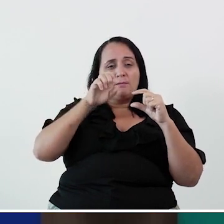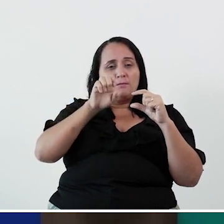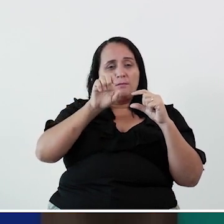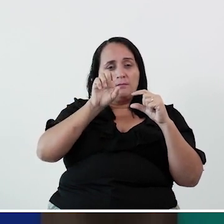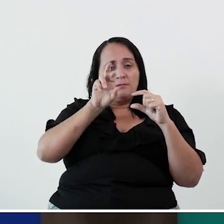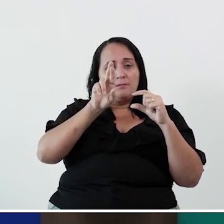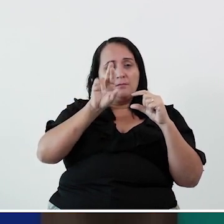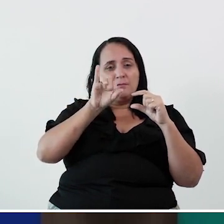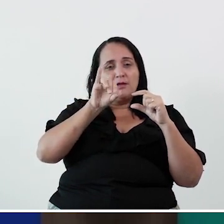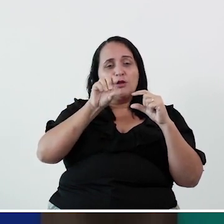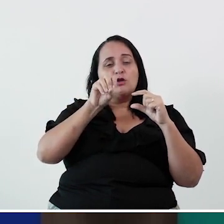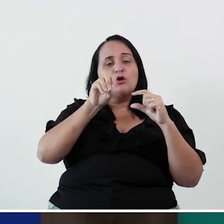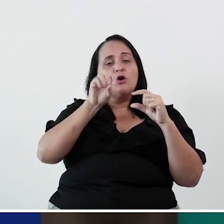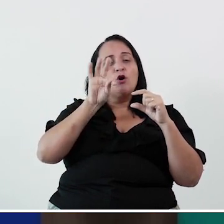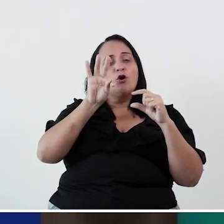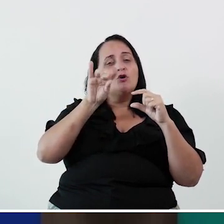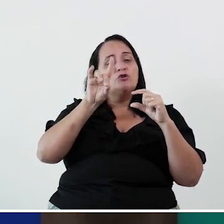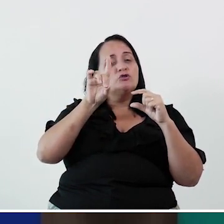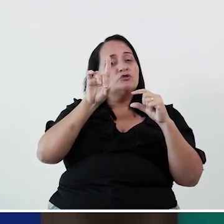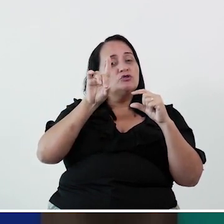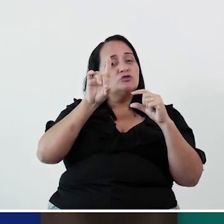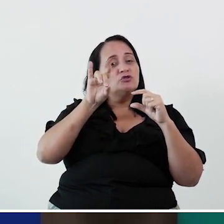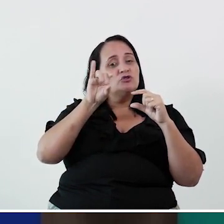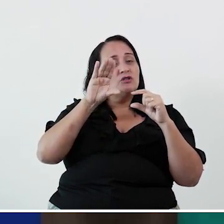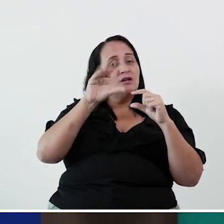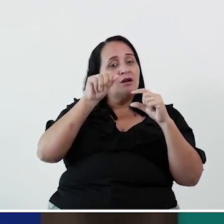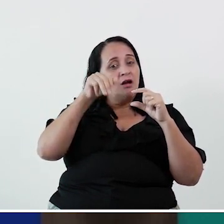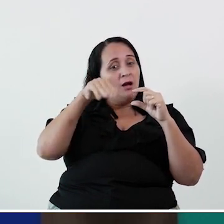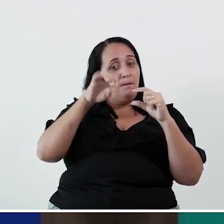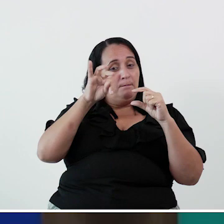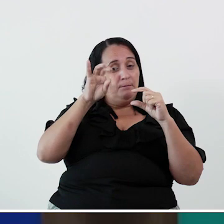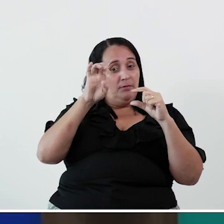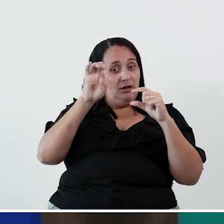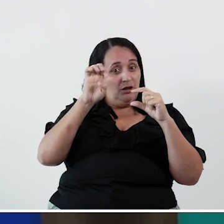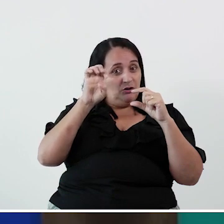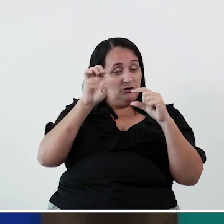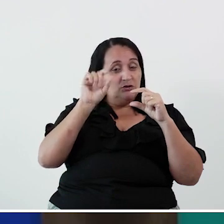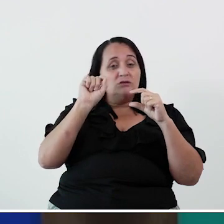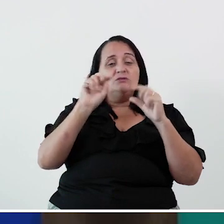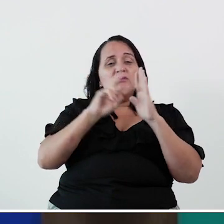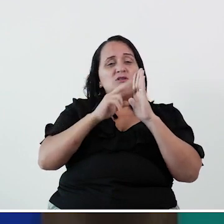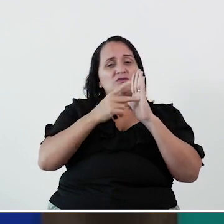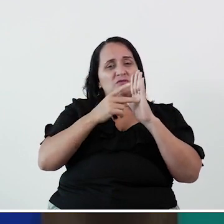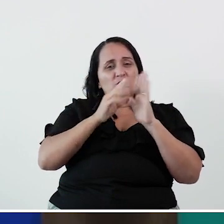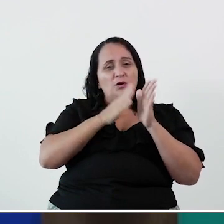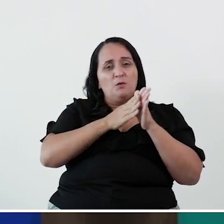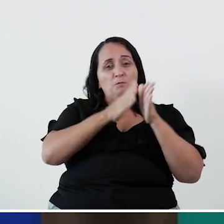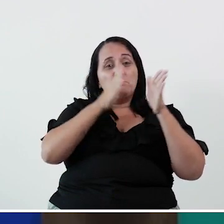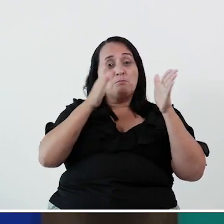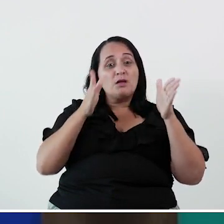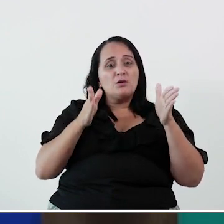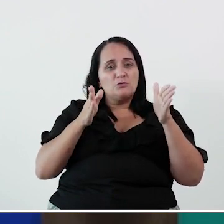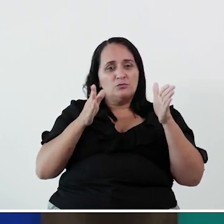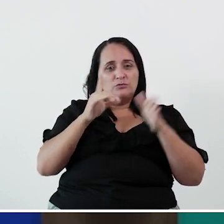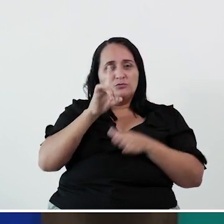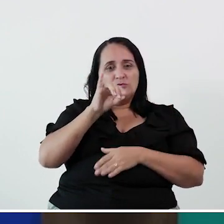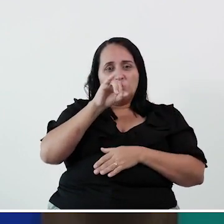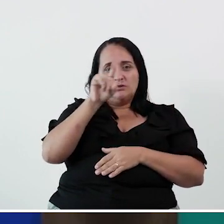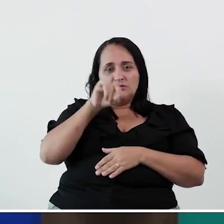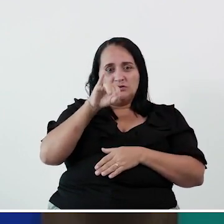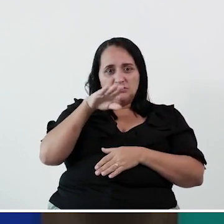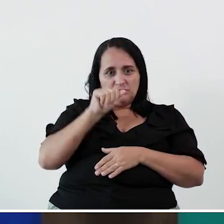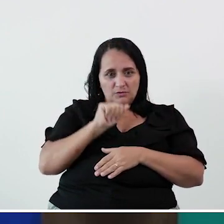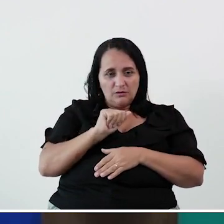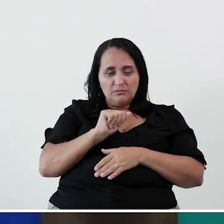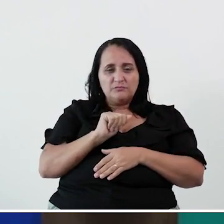nós chamamos de período da dízima. Perfeito. Mas nós dissemos também no início da nossa aula que